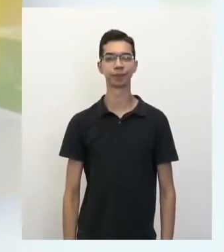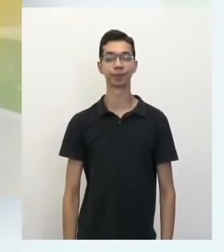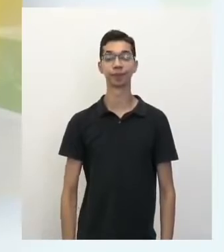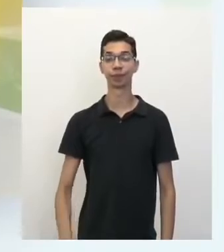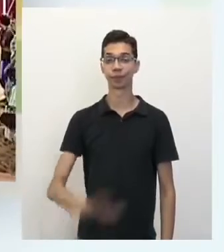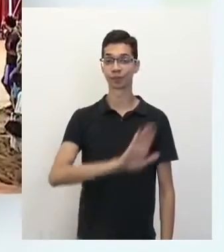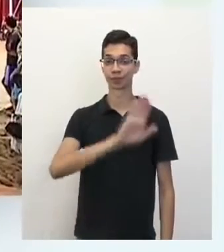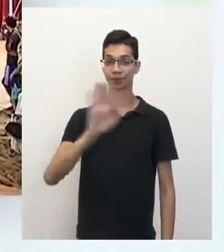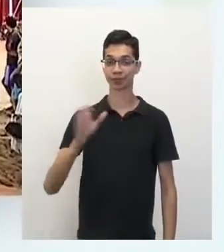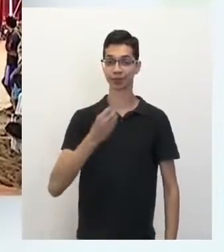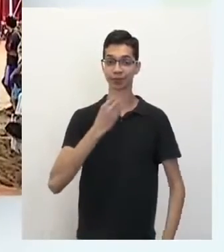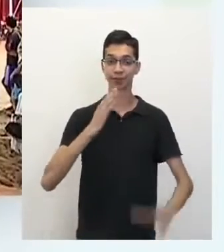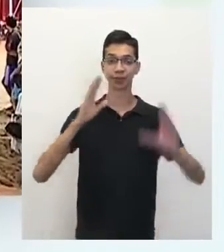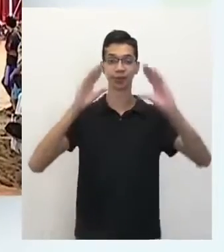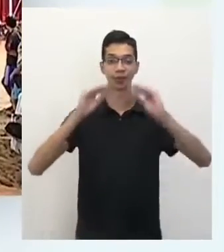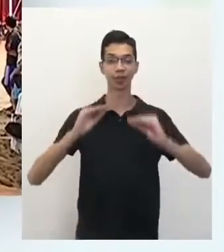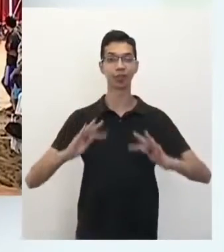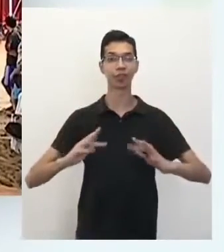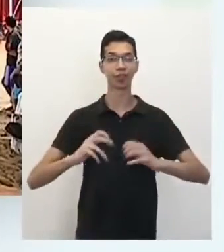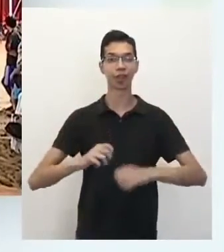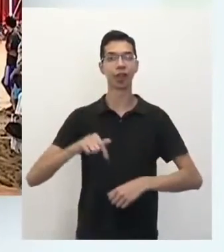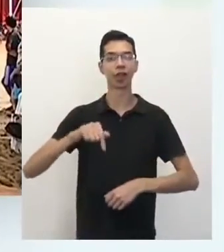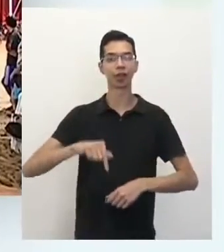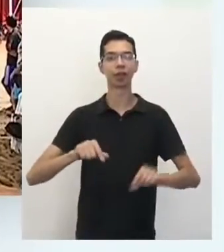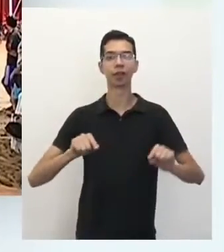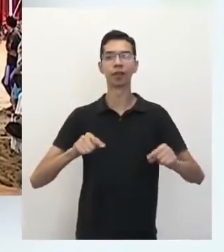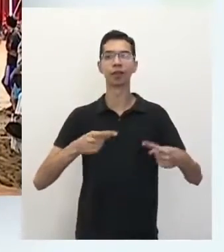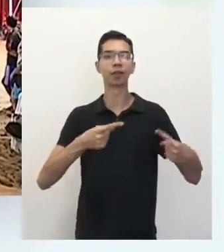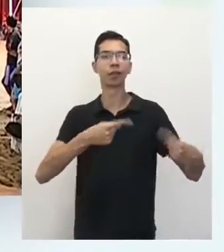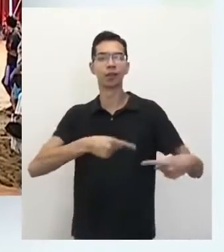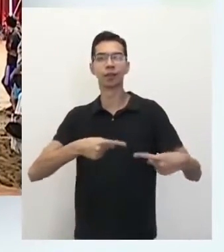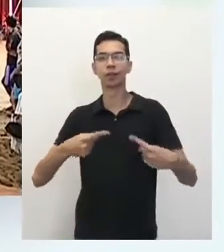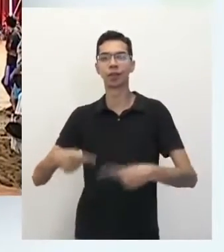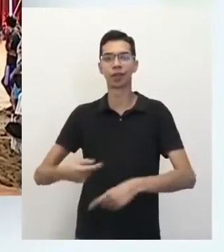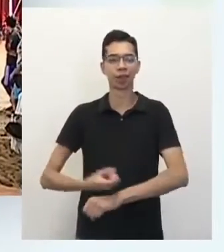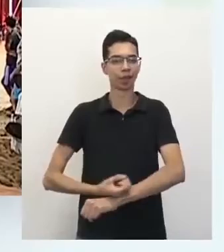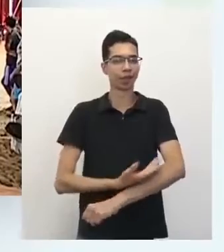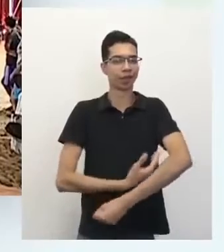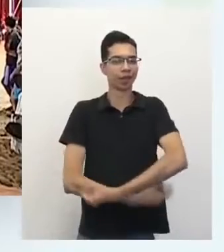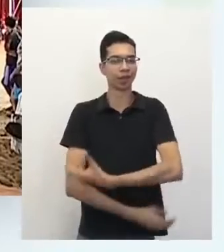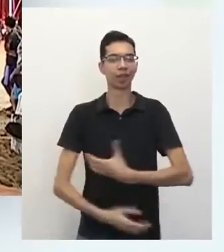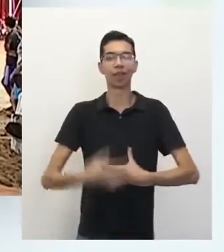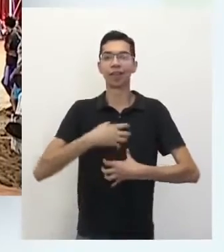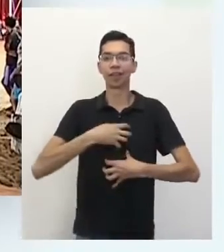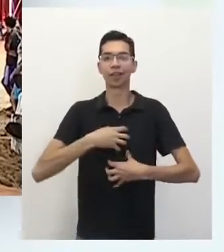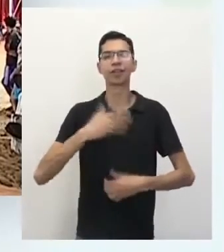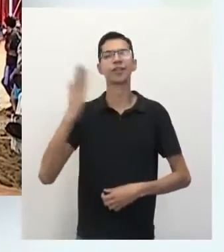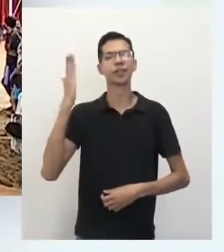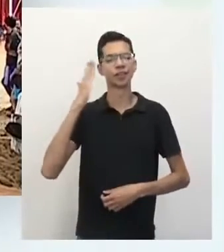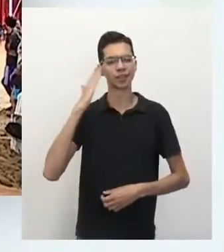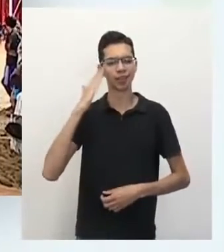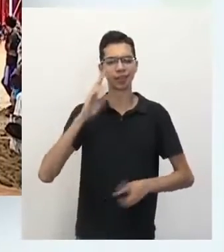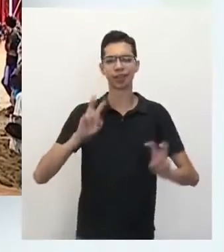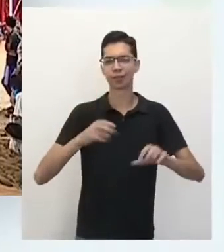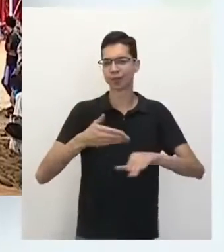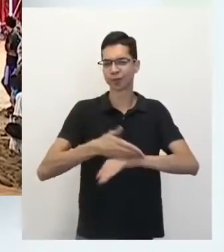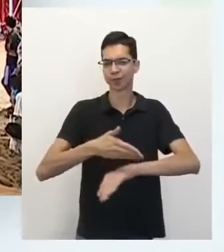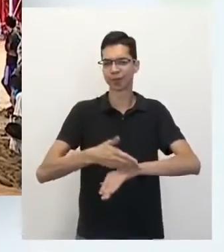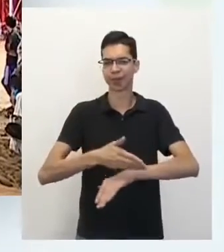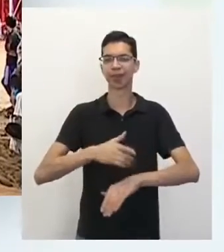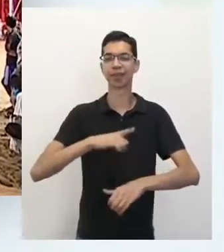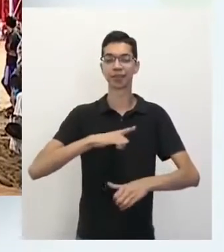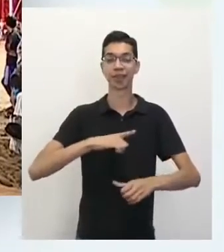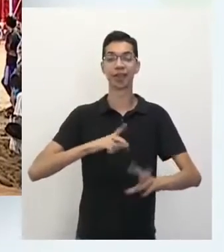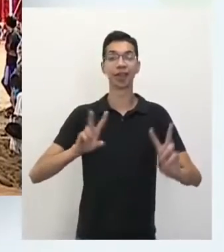Olá, boa noite a todos. Aqui as competições estão emocionantes. É claro que os Jogos Mundiais Indígenas não são uma disputa pelo primeiro